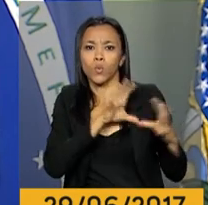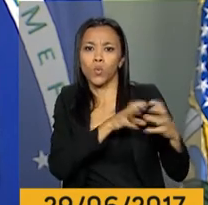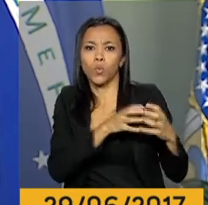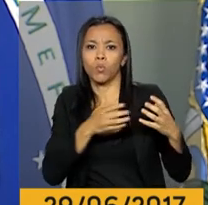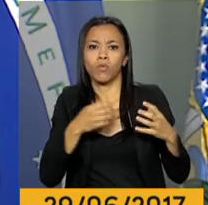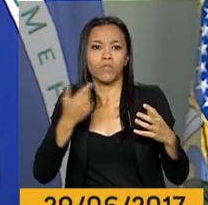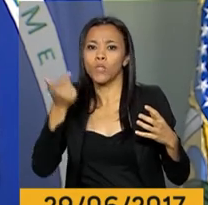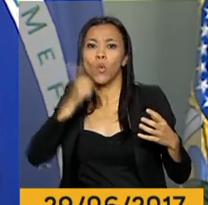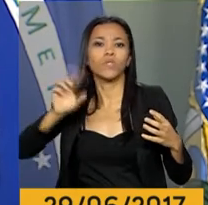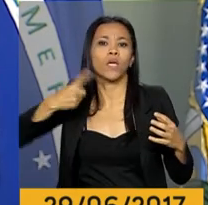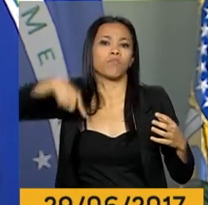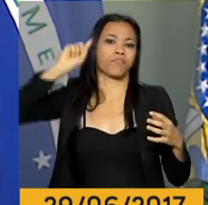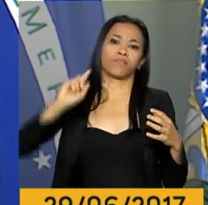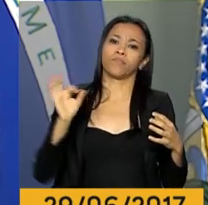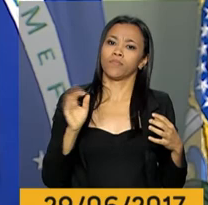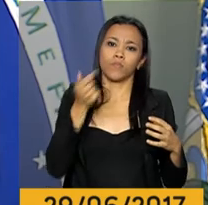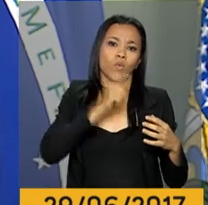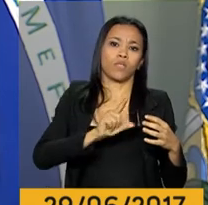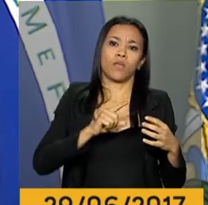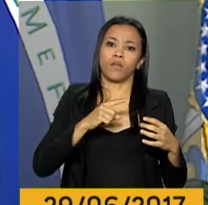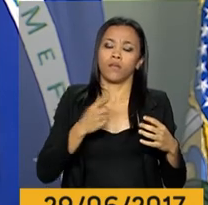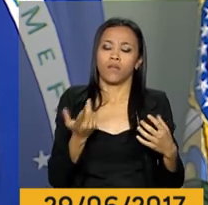e portanto